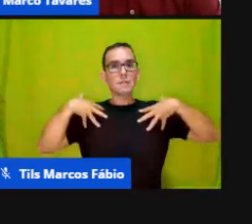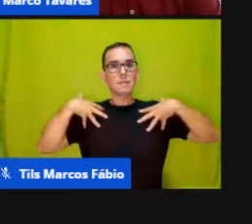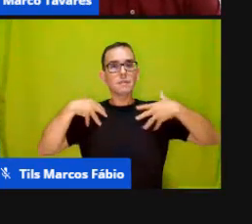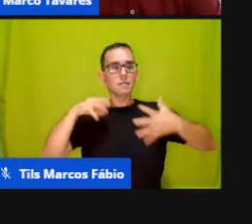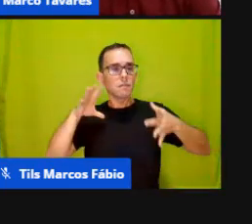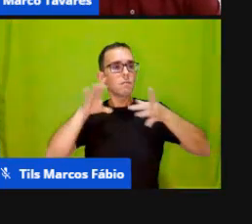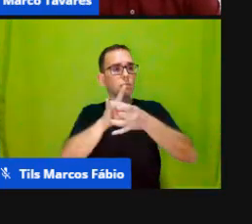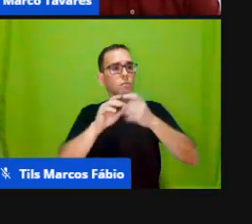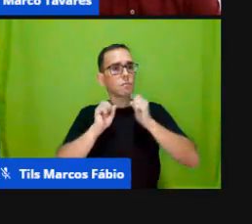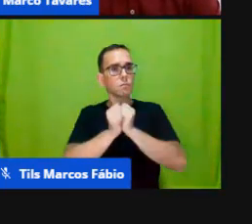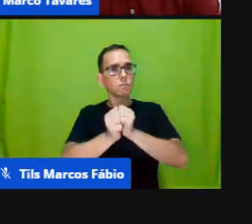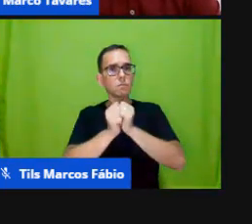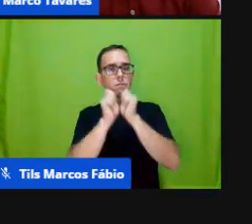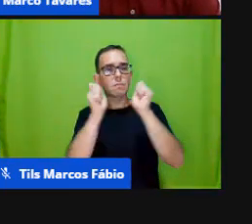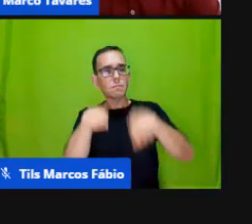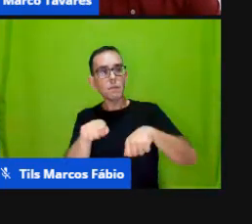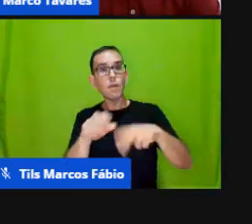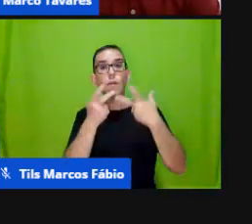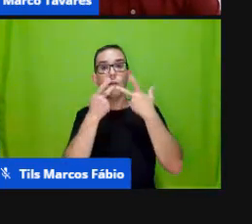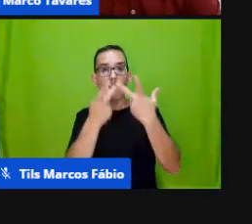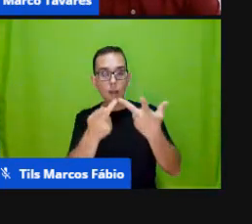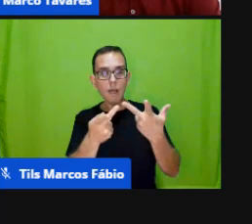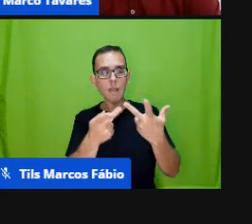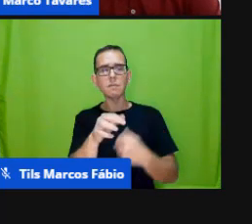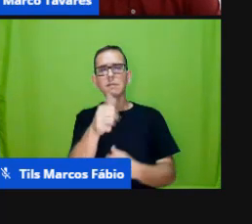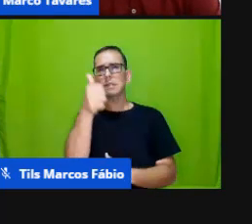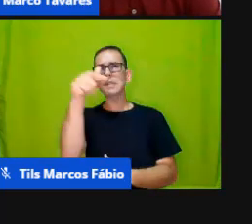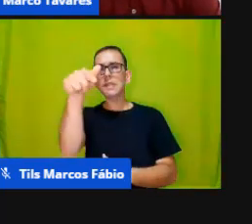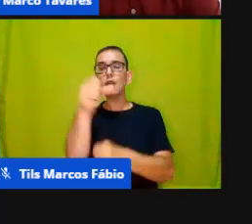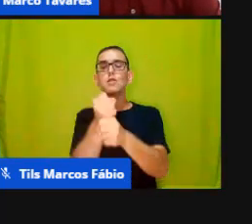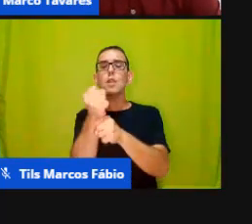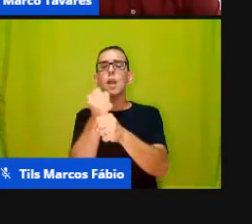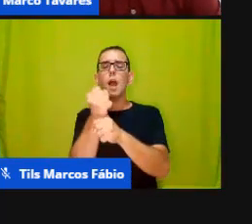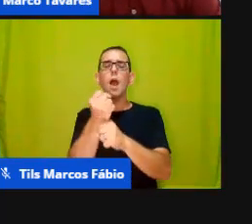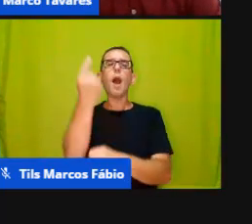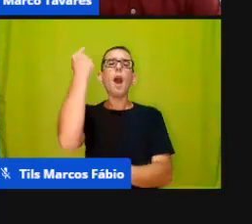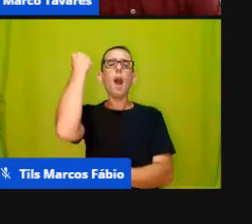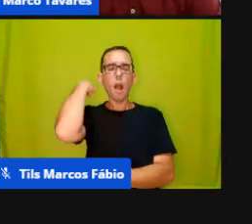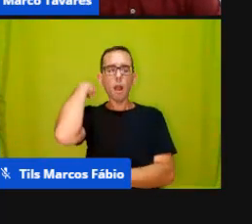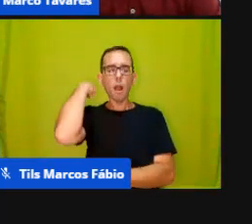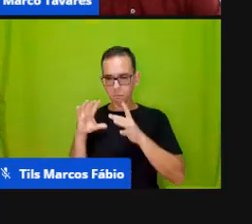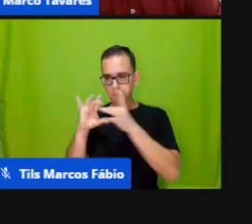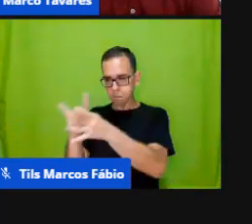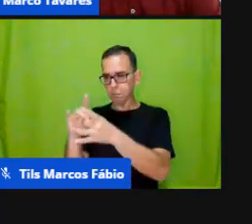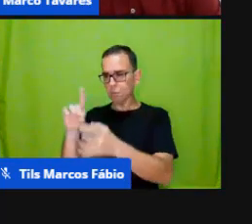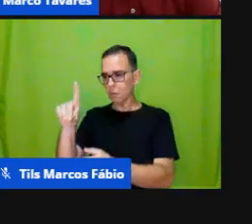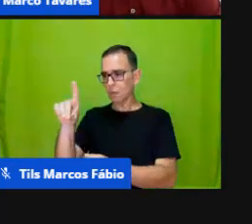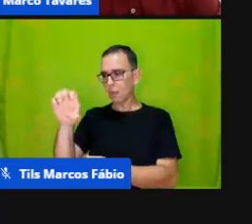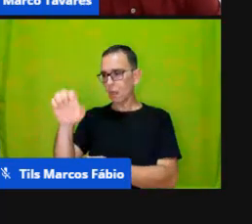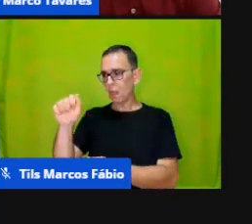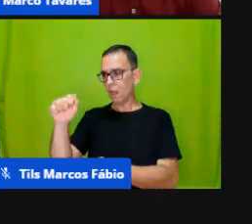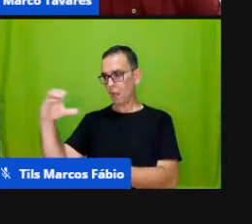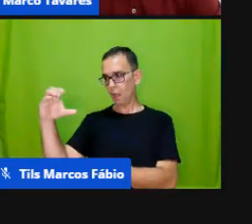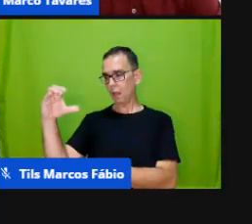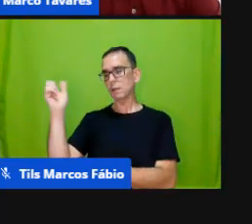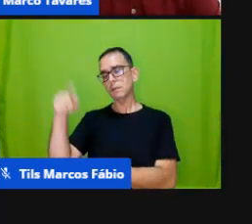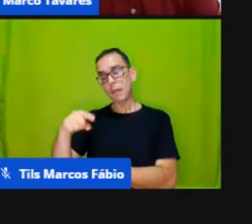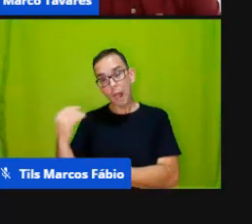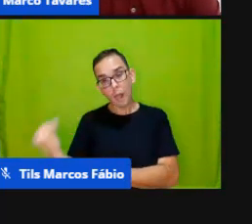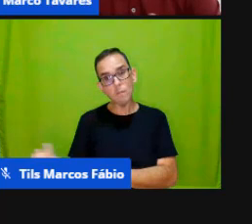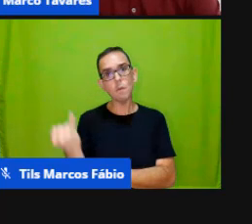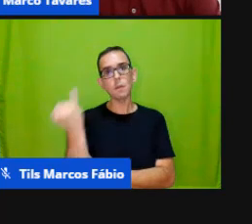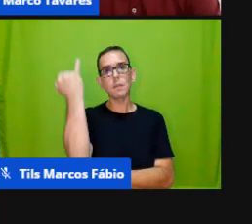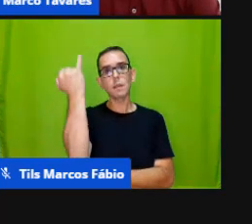né? Como eu disse lá, há 17 anos eu faço parte da DEAC, a importância